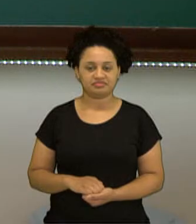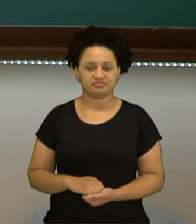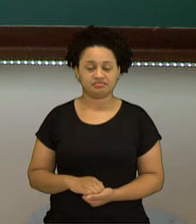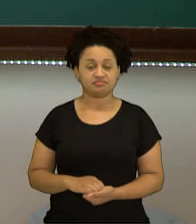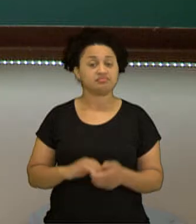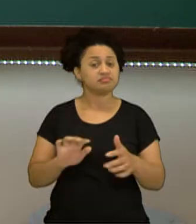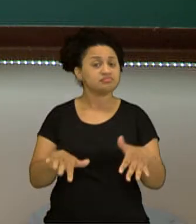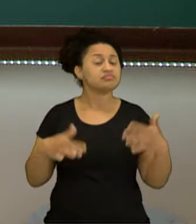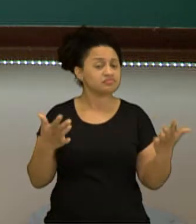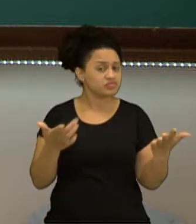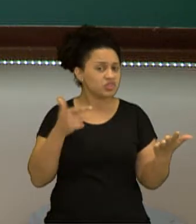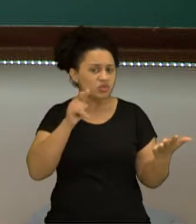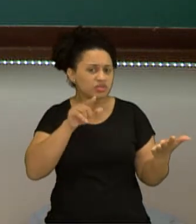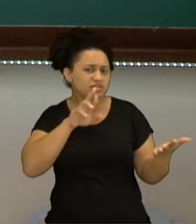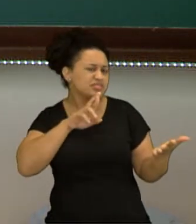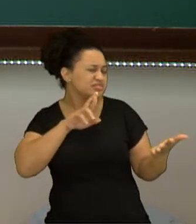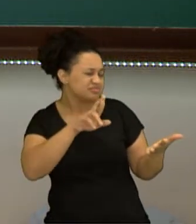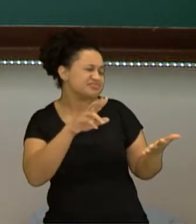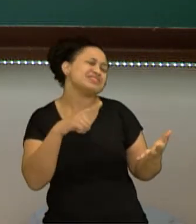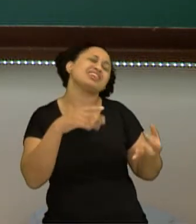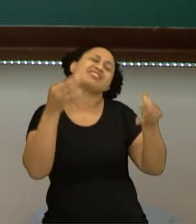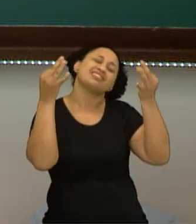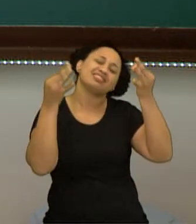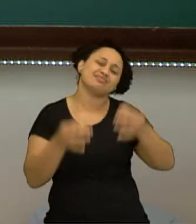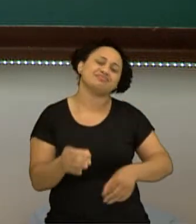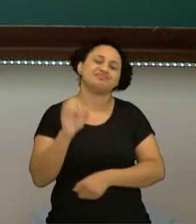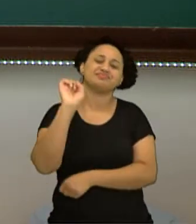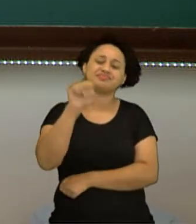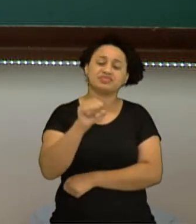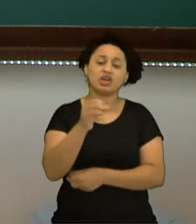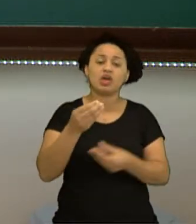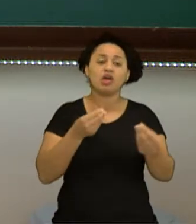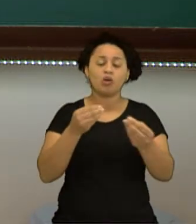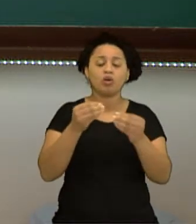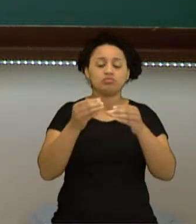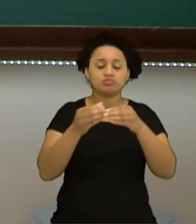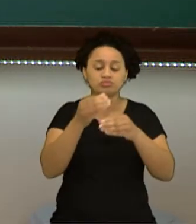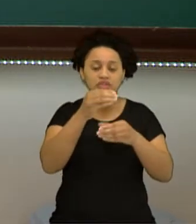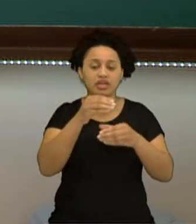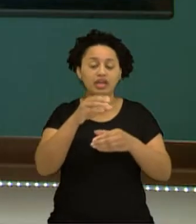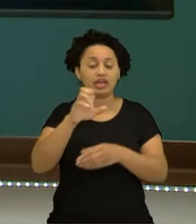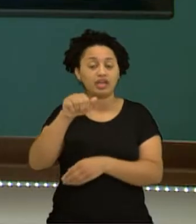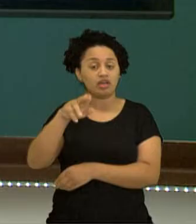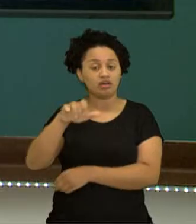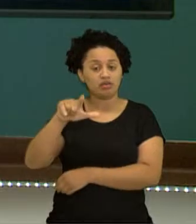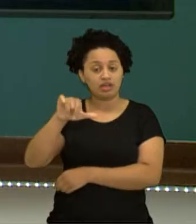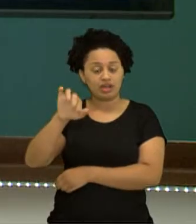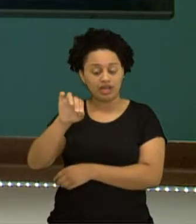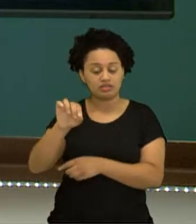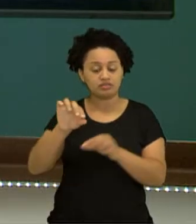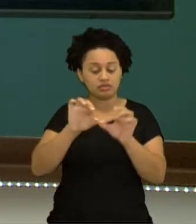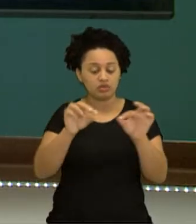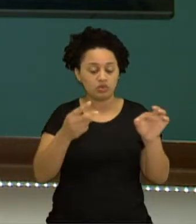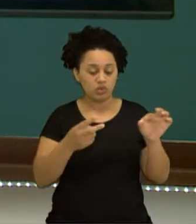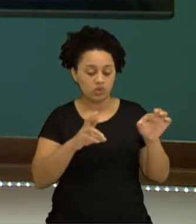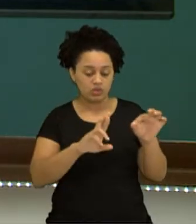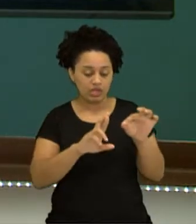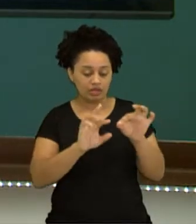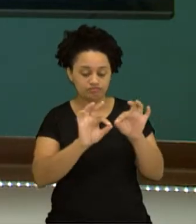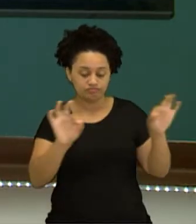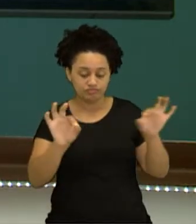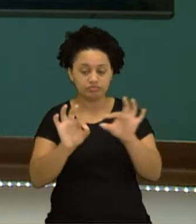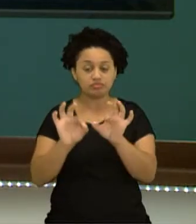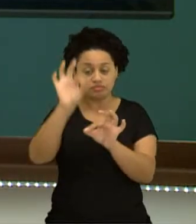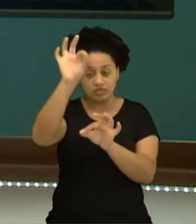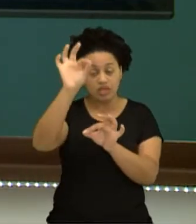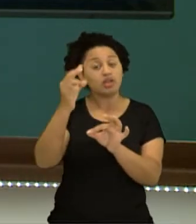E aí, galera, conseguiram resolver? Tenho certeza. Então, como é um cilindro equilátero, 2R, 2R, a altura